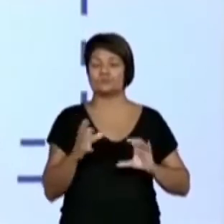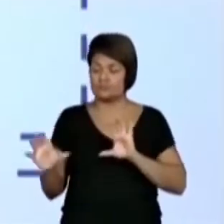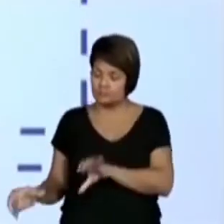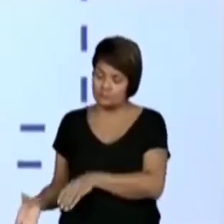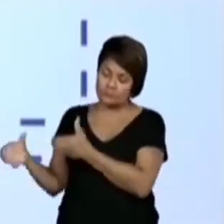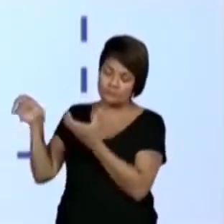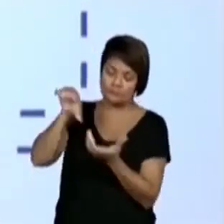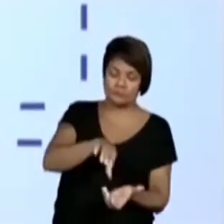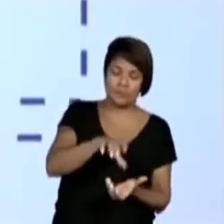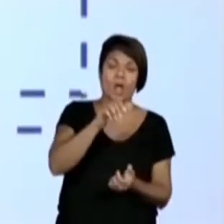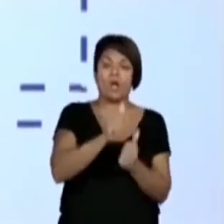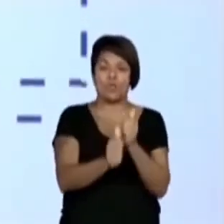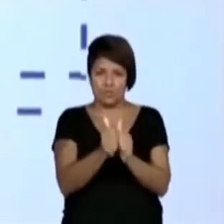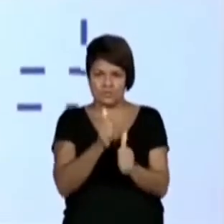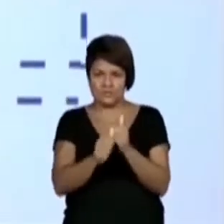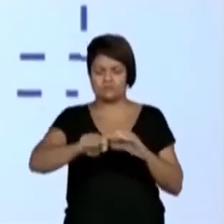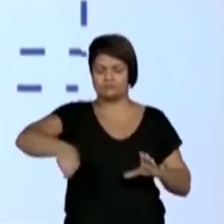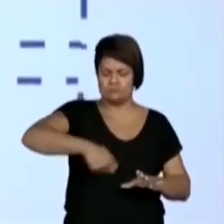na panela.